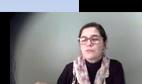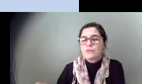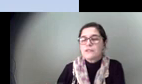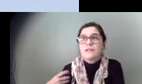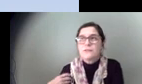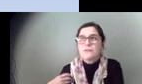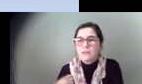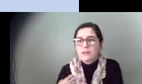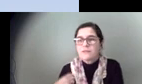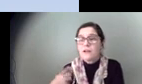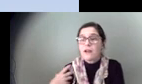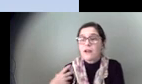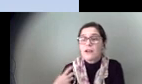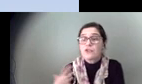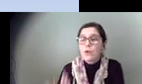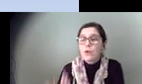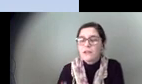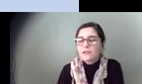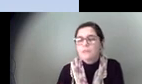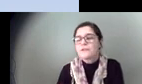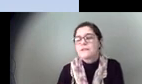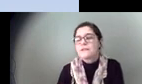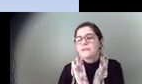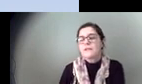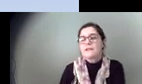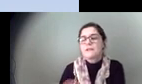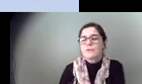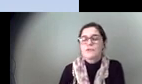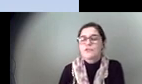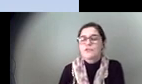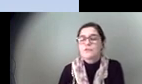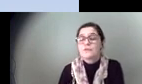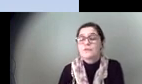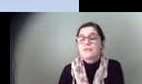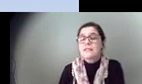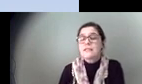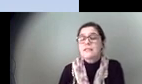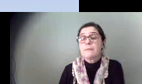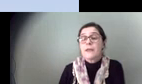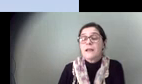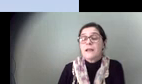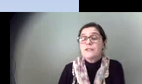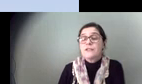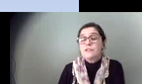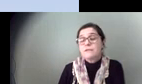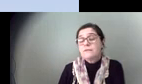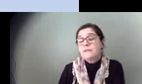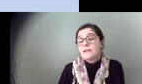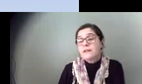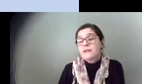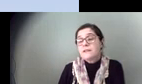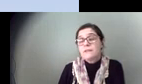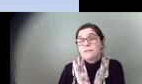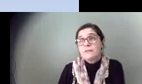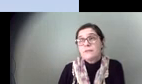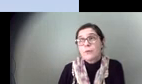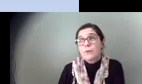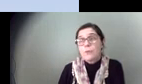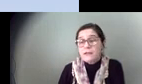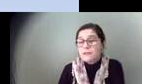nós buscamos, até mesmo a escolha da profissão, né, ser professor de educação física, a gente